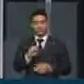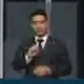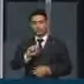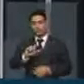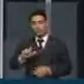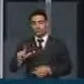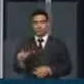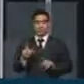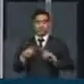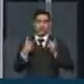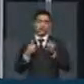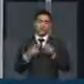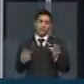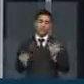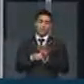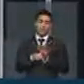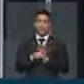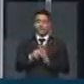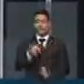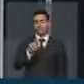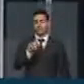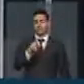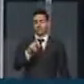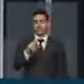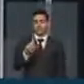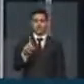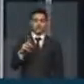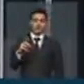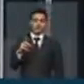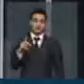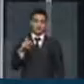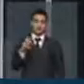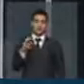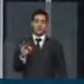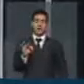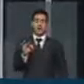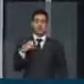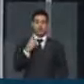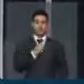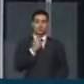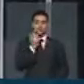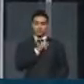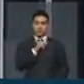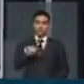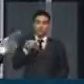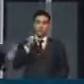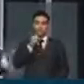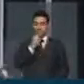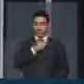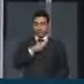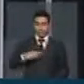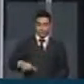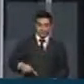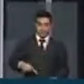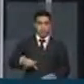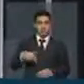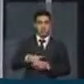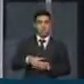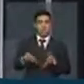Municipal do partido democrática trabalhista lá onde tivemos oportunidade de eleger o presidente participar da eleição do